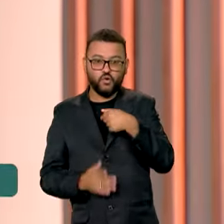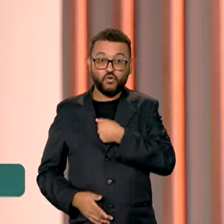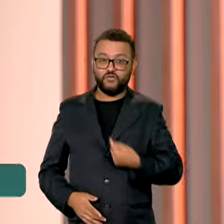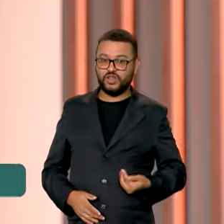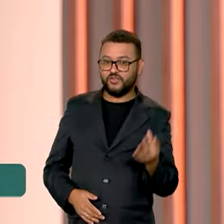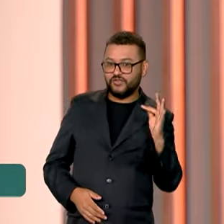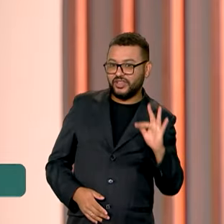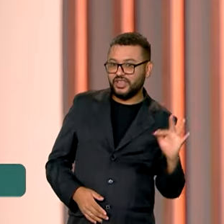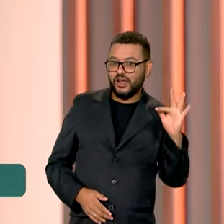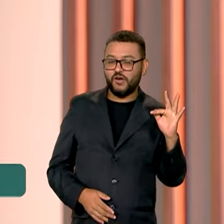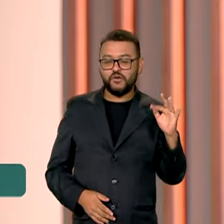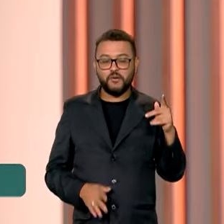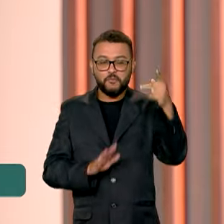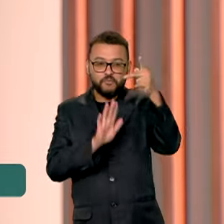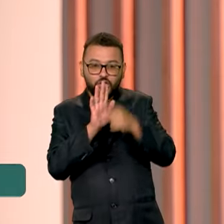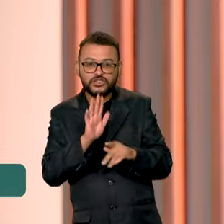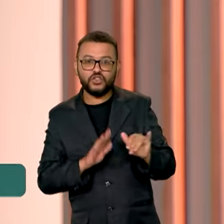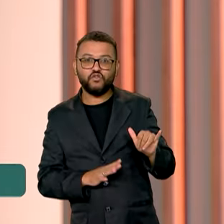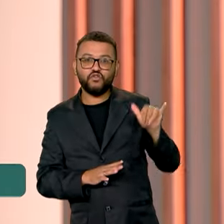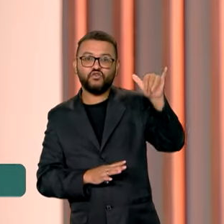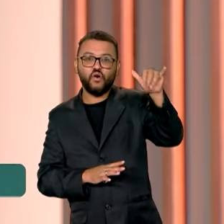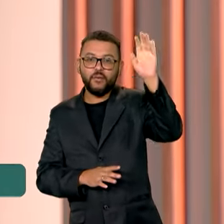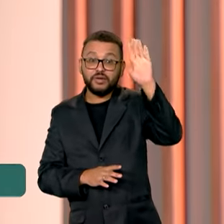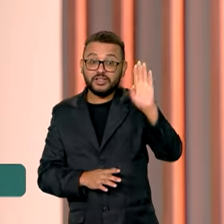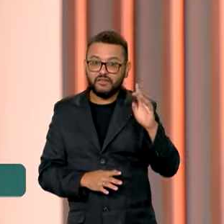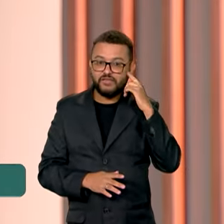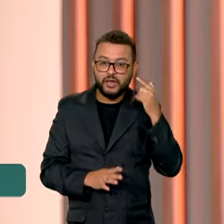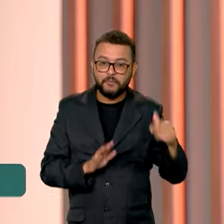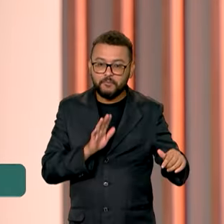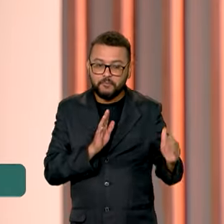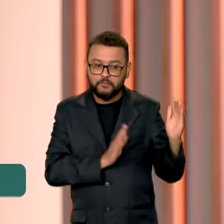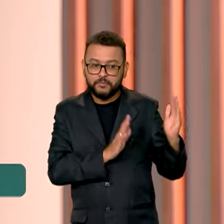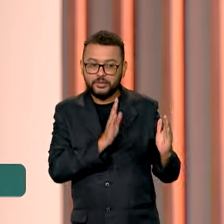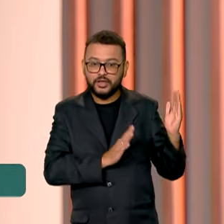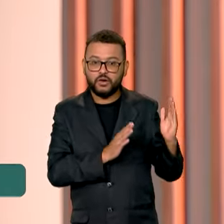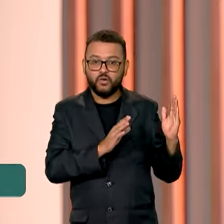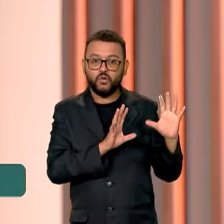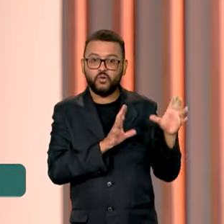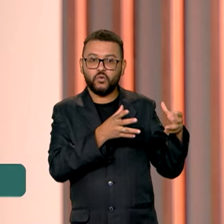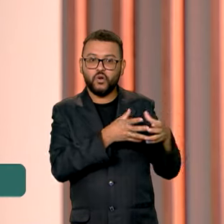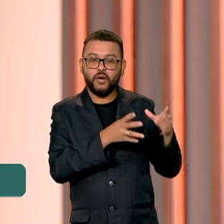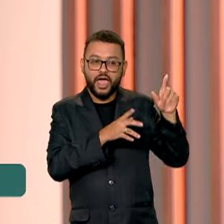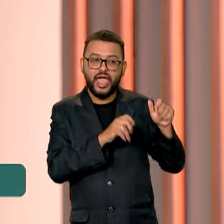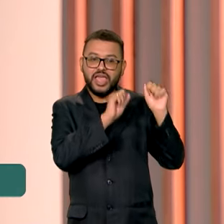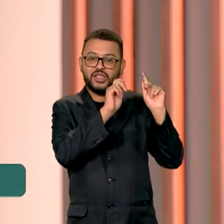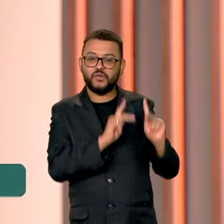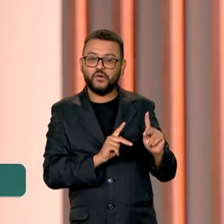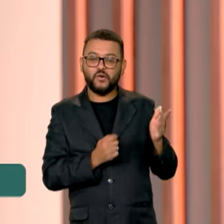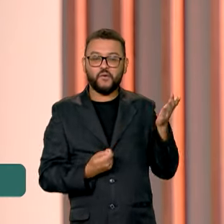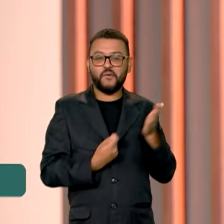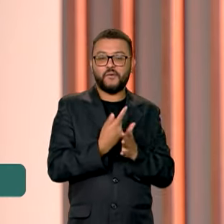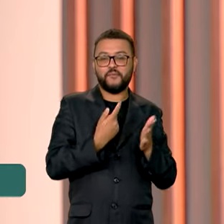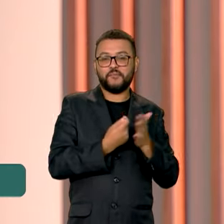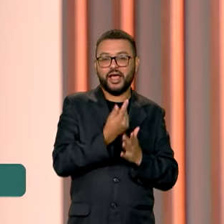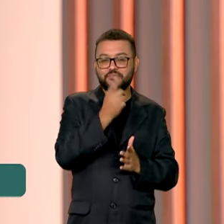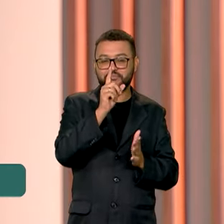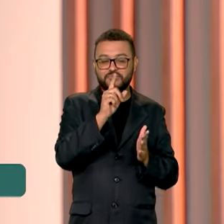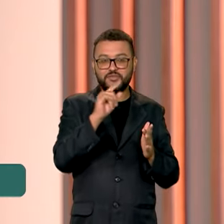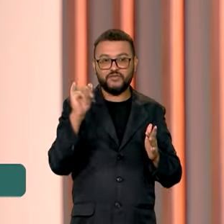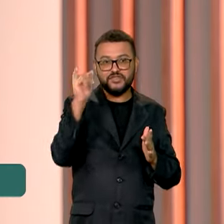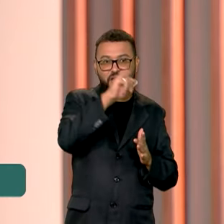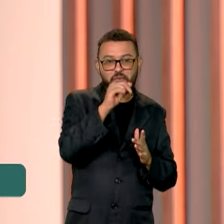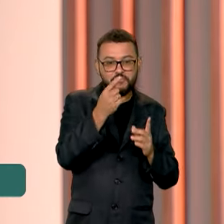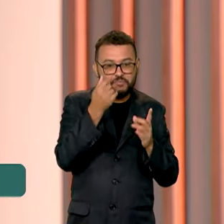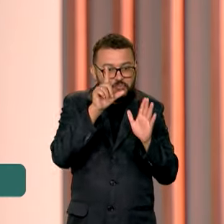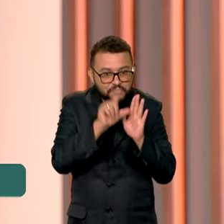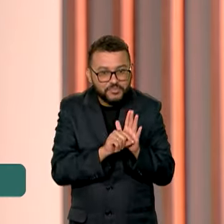início ao programa Voa Brasil. Nessa primeira etapa, os aposentados podem comprar passagens aéreas mais baratas.